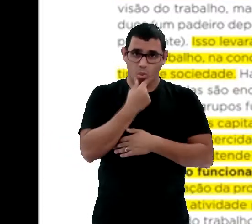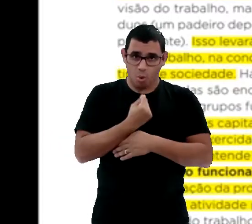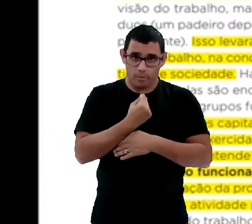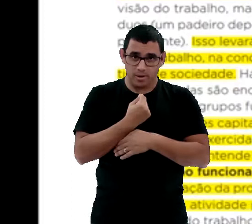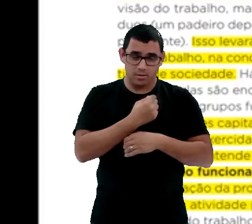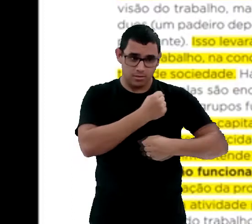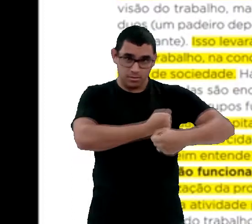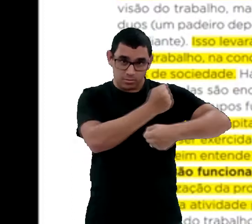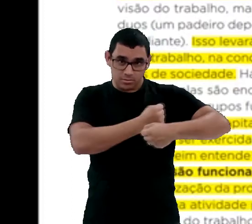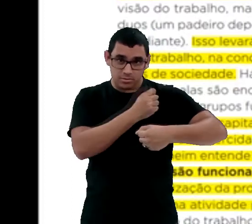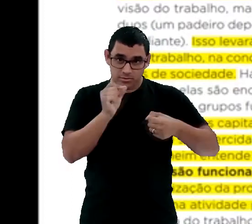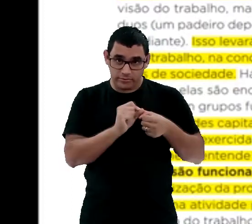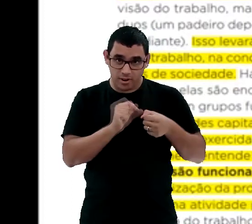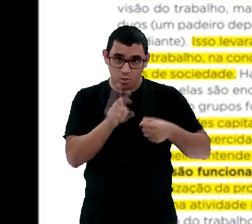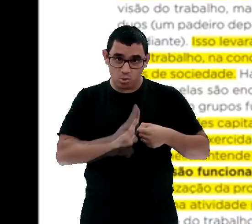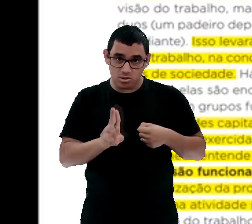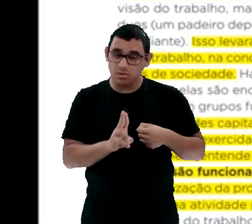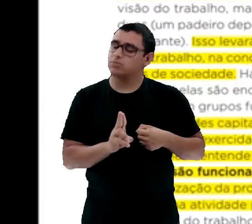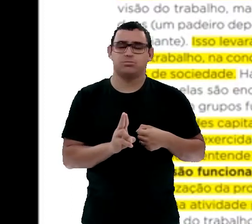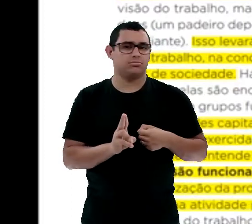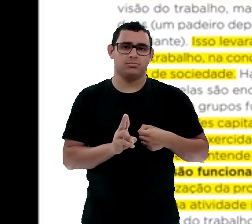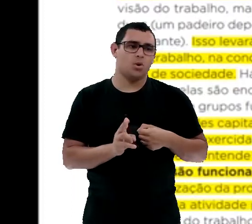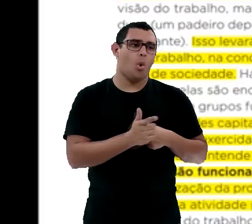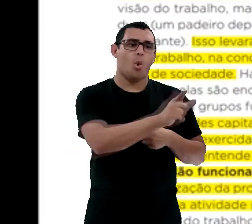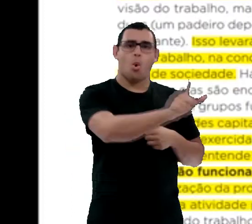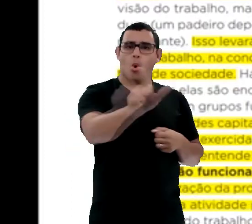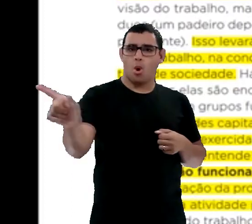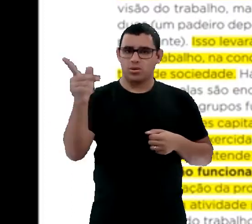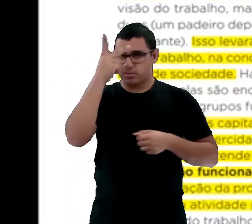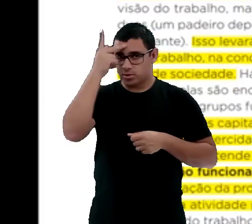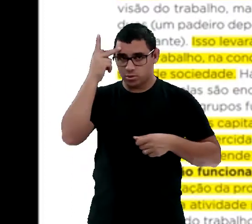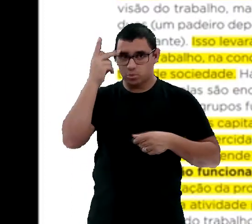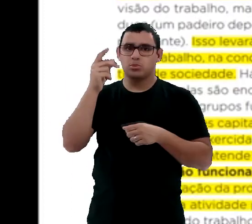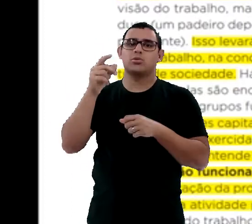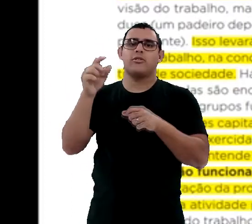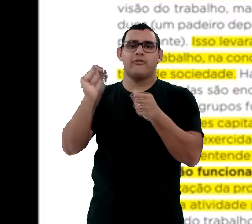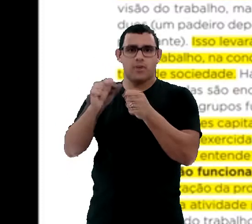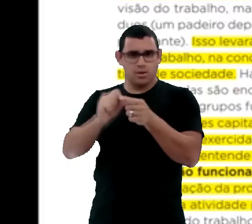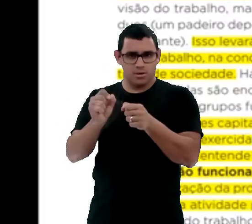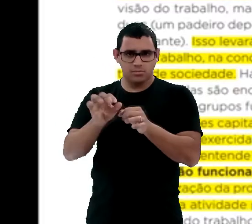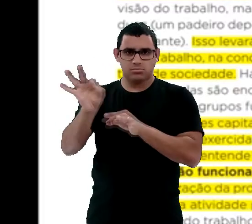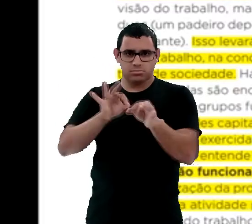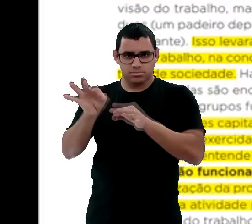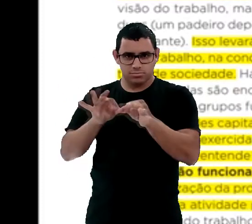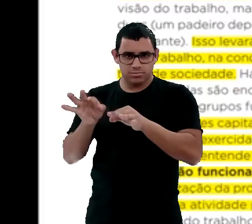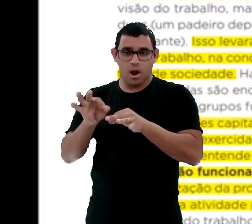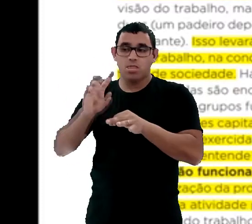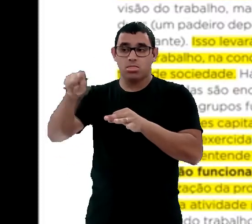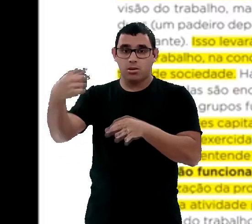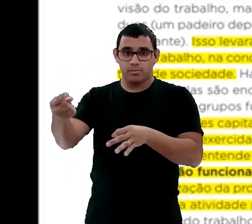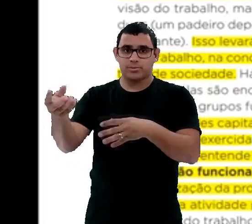vários utensílios que não é o padeiro que produz. Então, ele precisa desses produtos que é produzido por outras pessoas. Então,